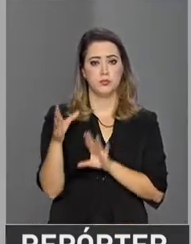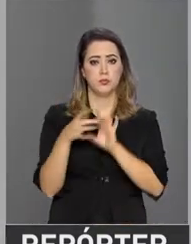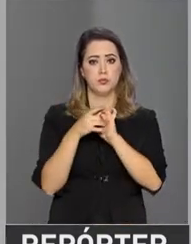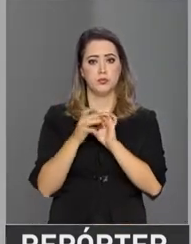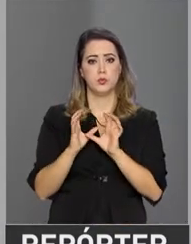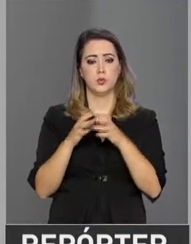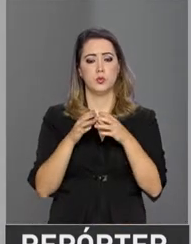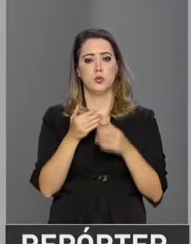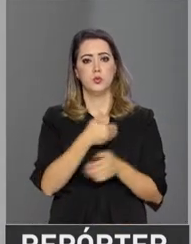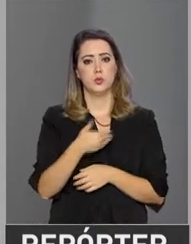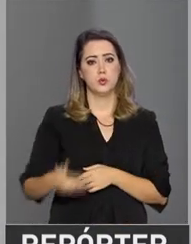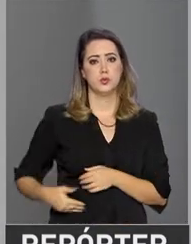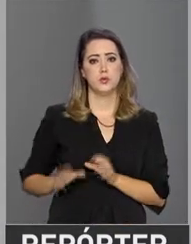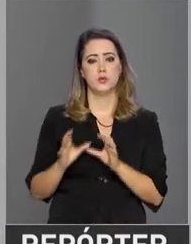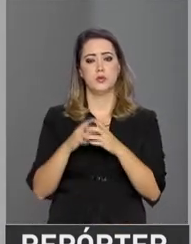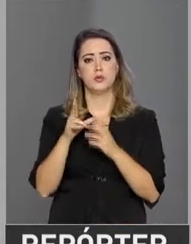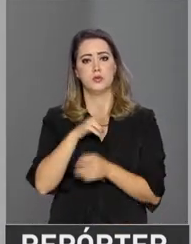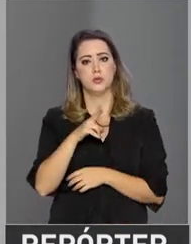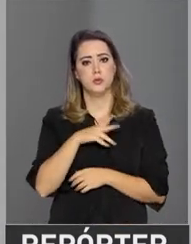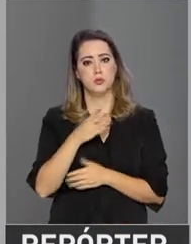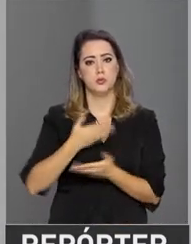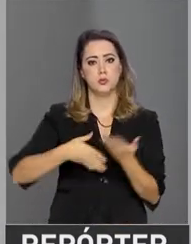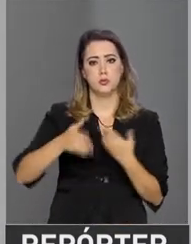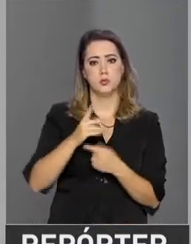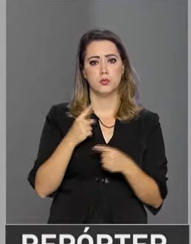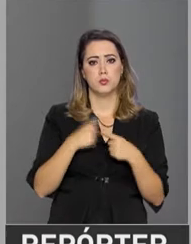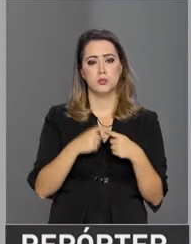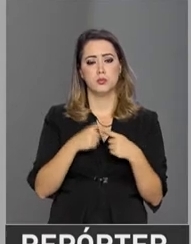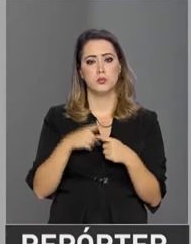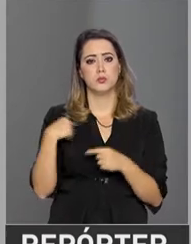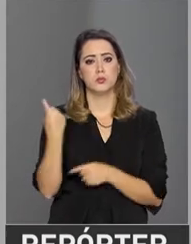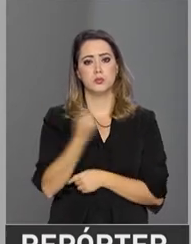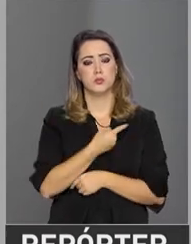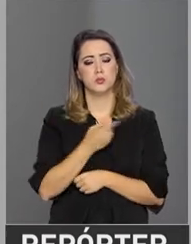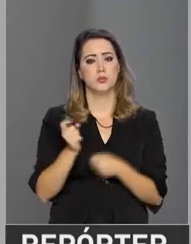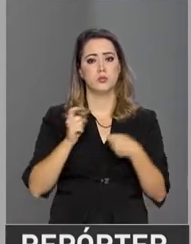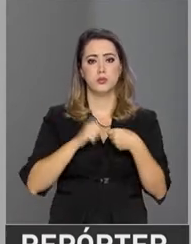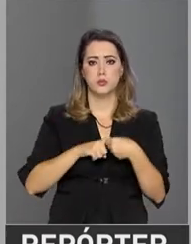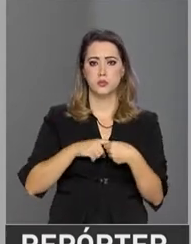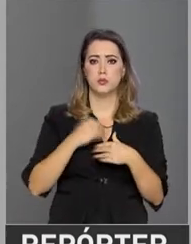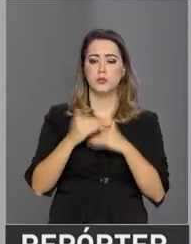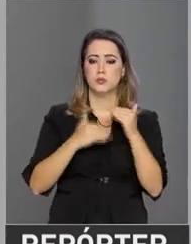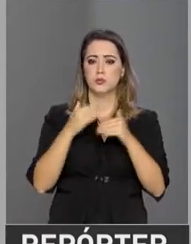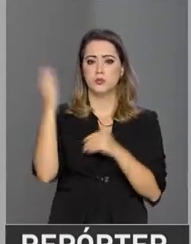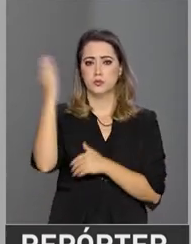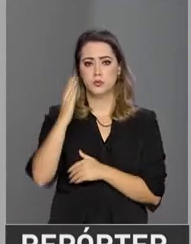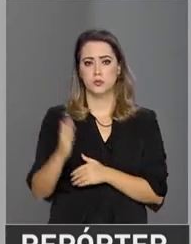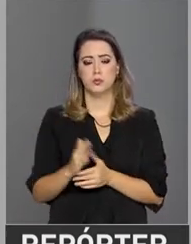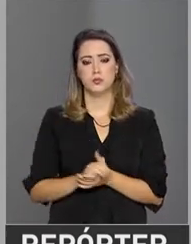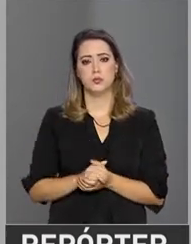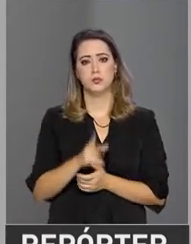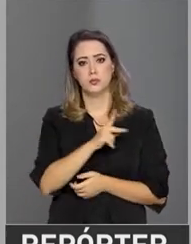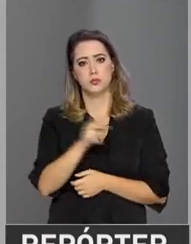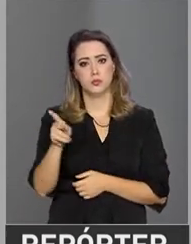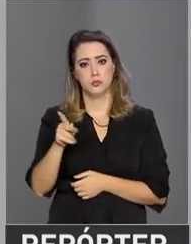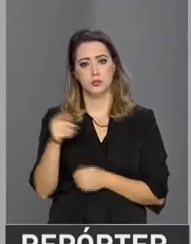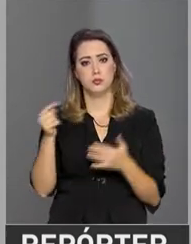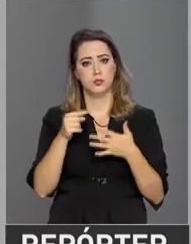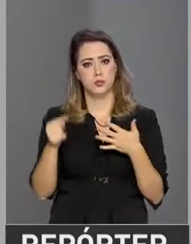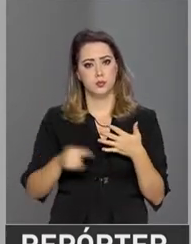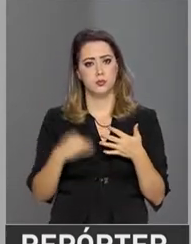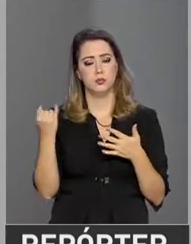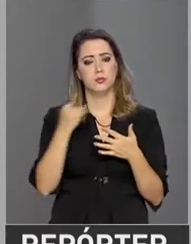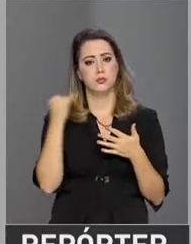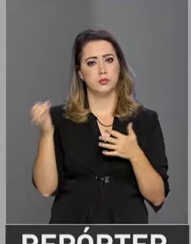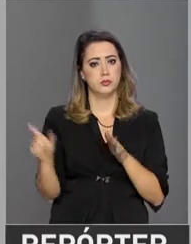entre o poder público eo setor privado em torno de uma causa que é de todos a recuperação do brasil o presidente citou também a importância